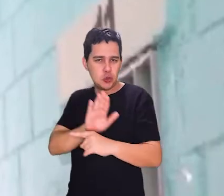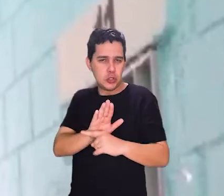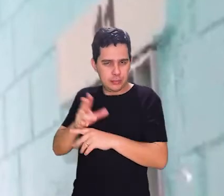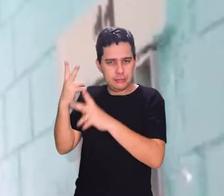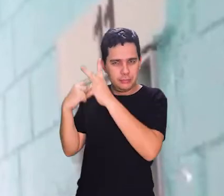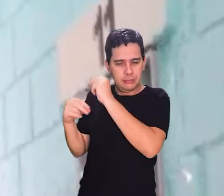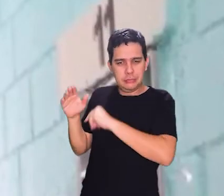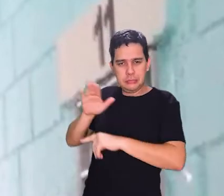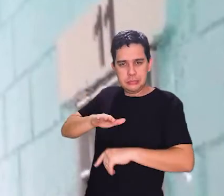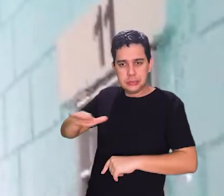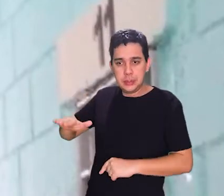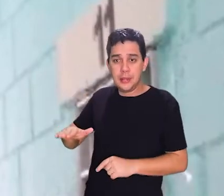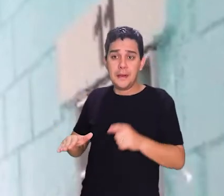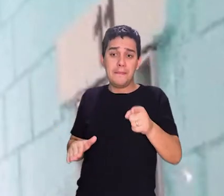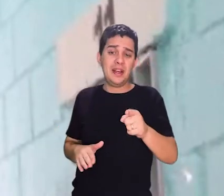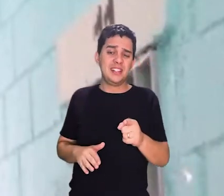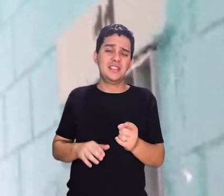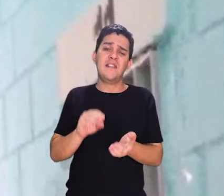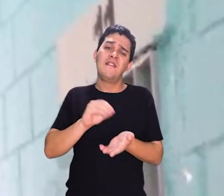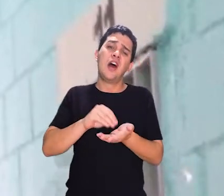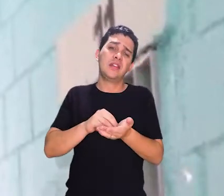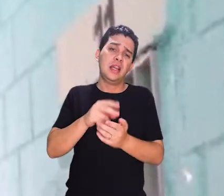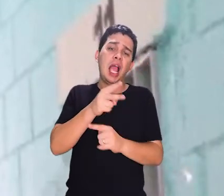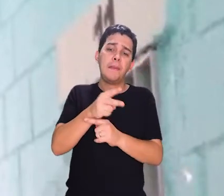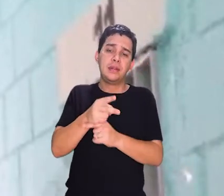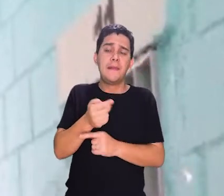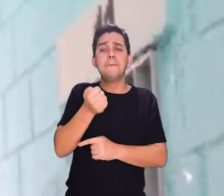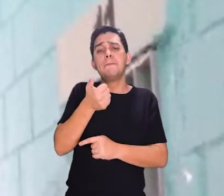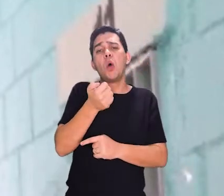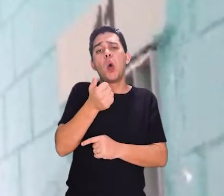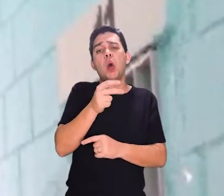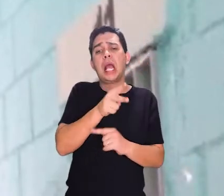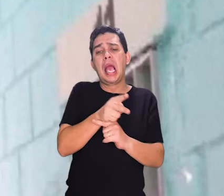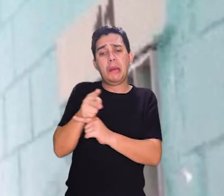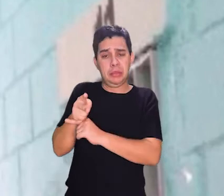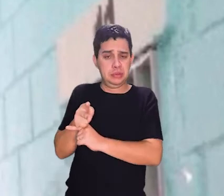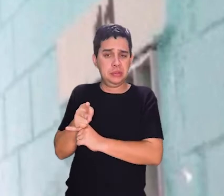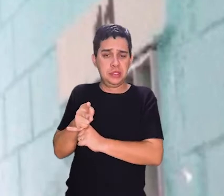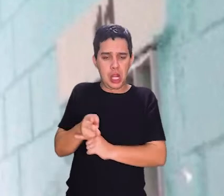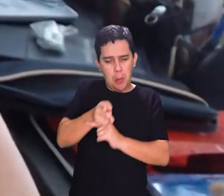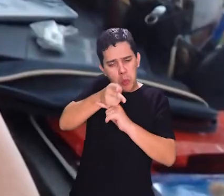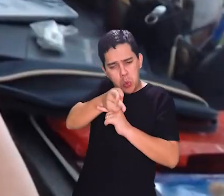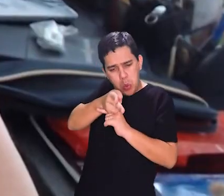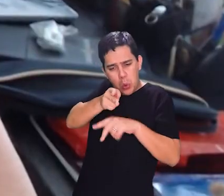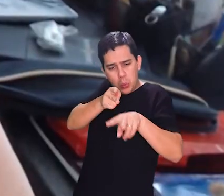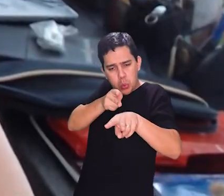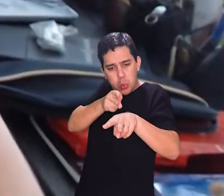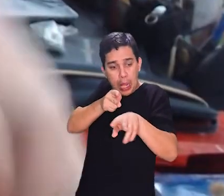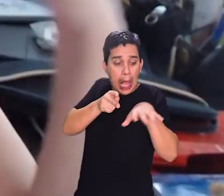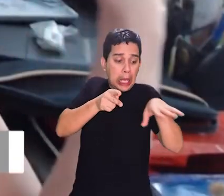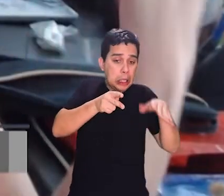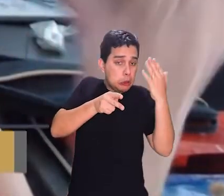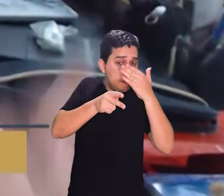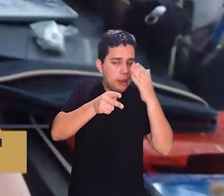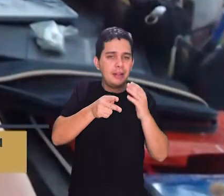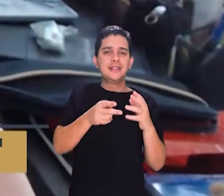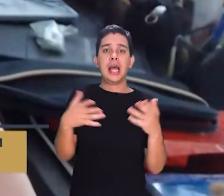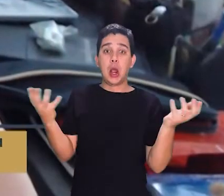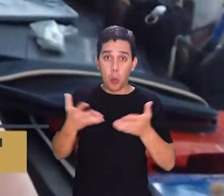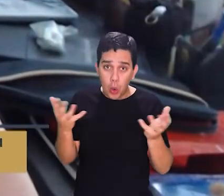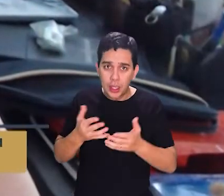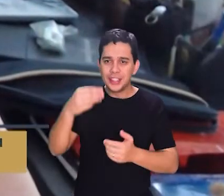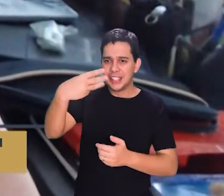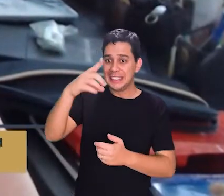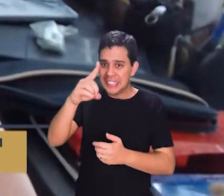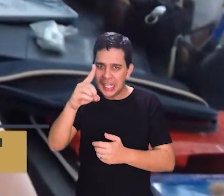muitos pontos que ainda não são cobertos pelo sistema de monitoramento feito pelo DEGASE. Ao escanear toda a unidade,